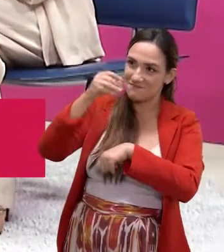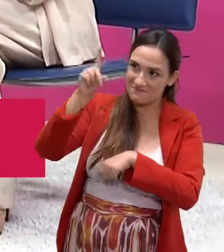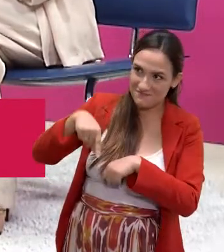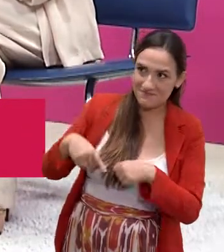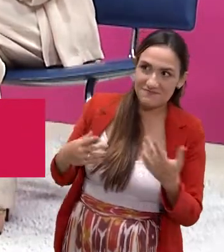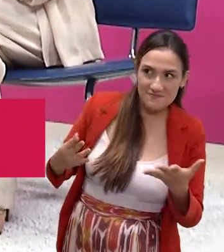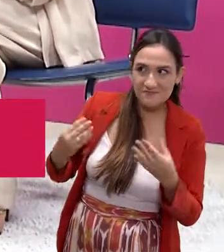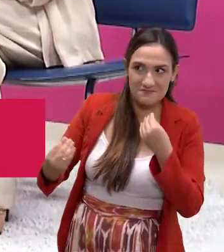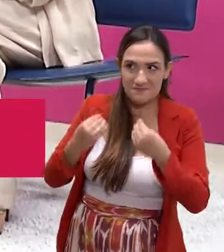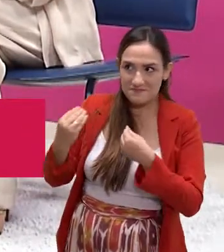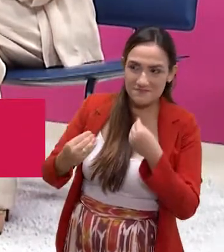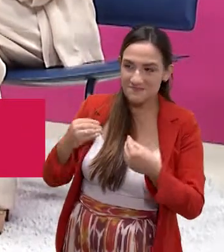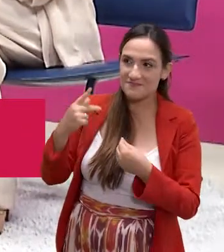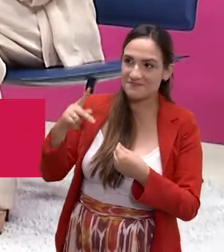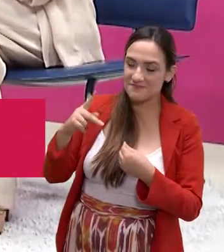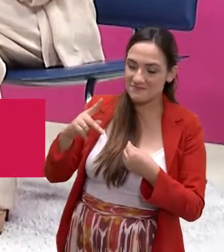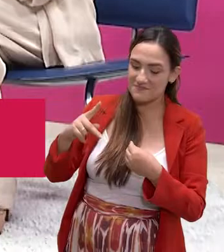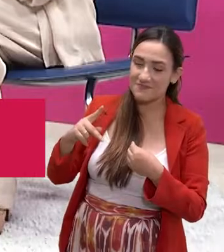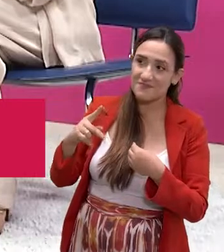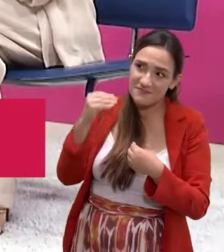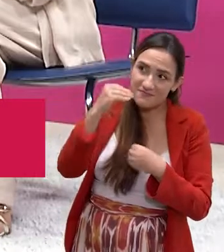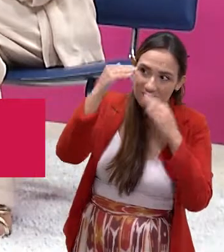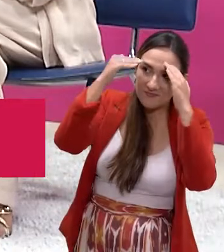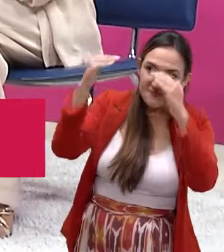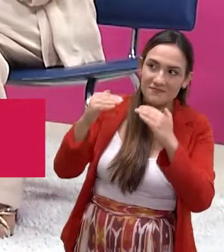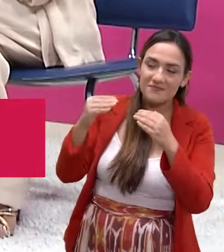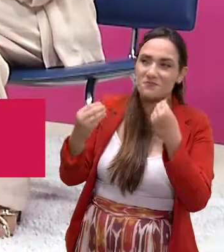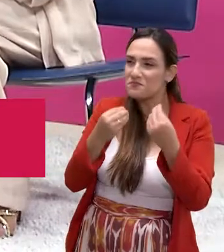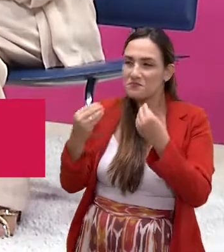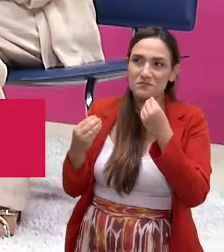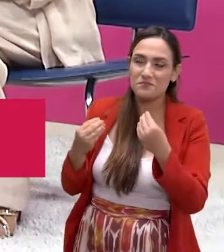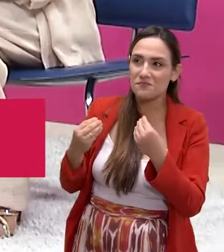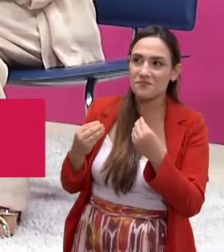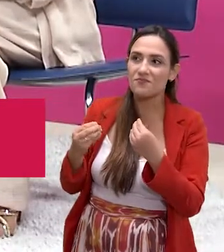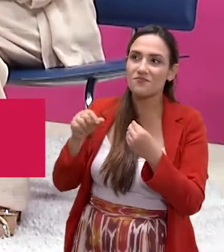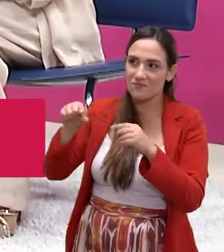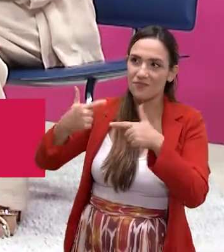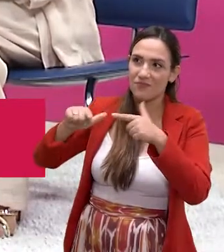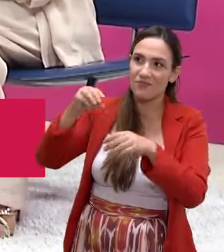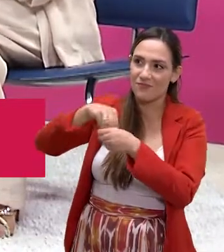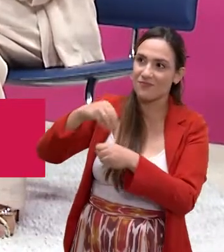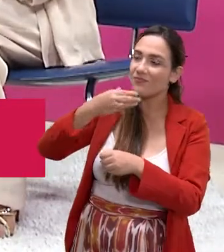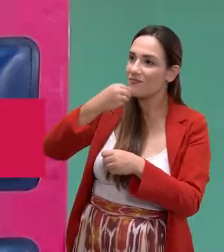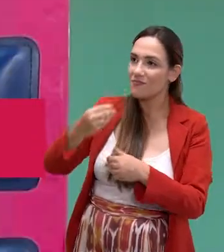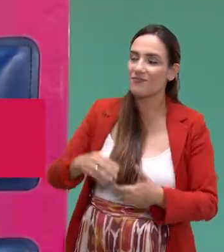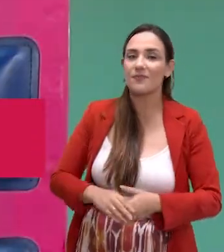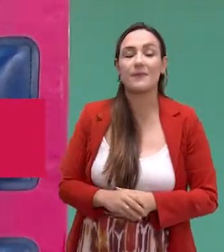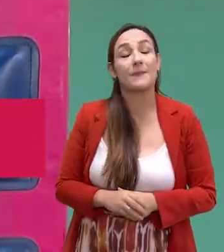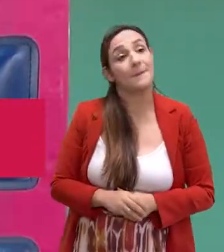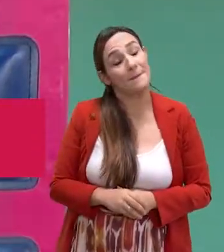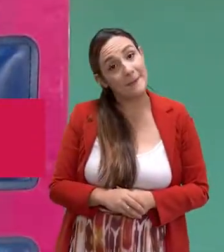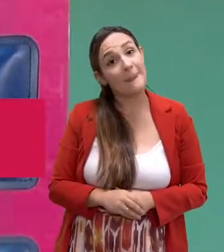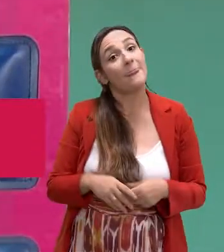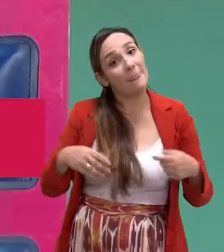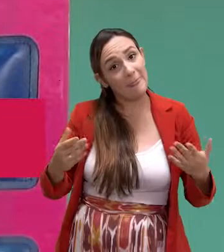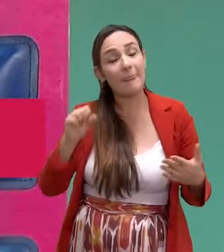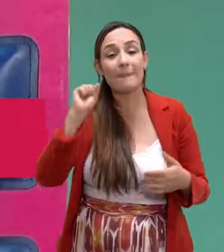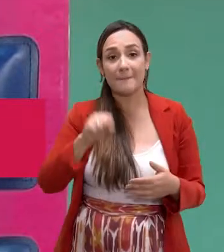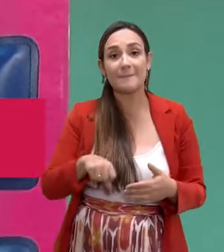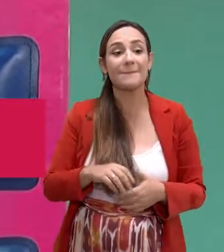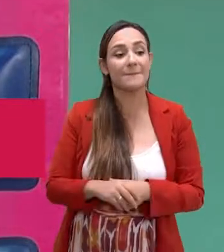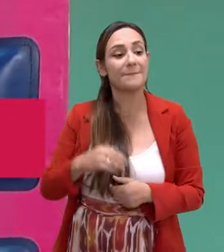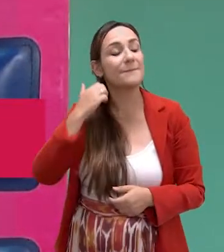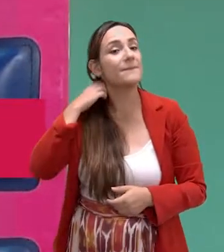né? Então, falar sobre esse respeito também, como é que é esse trabalho desenvolvido junto aos homens, aos colegas. Exatamente, Lívia.